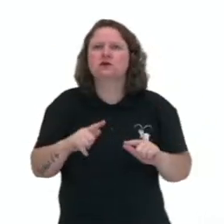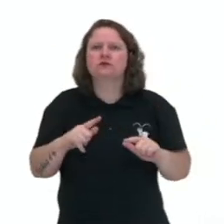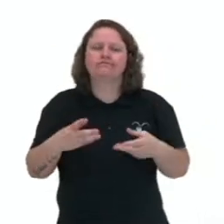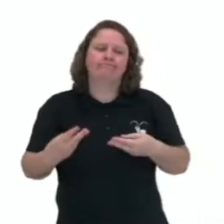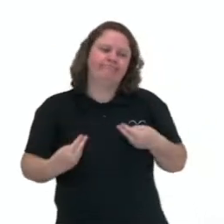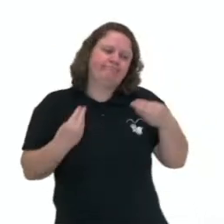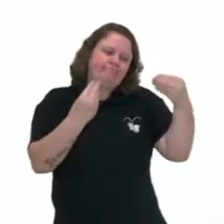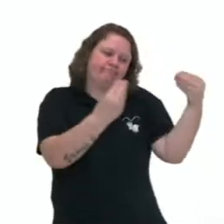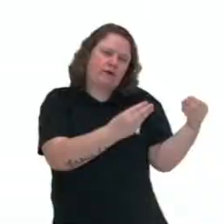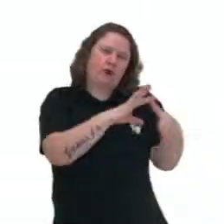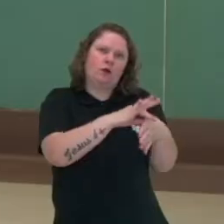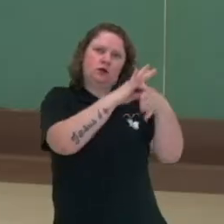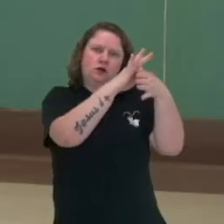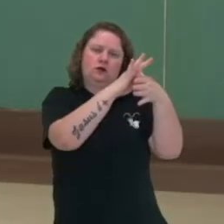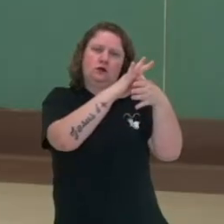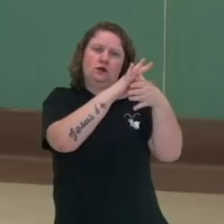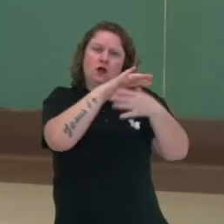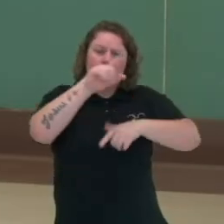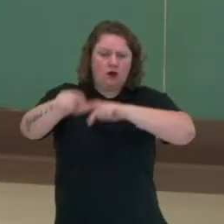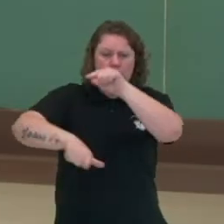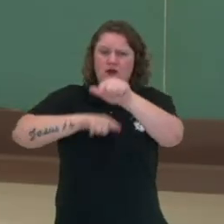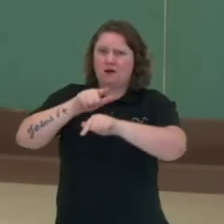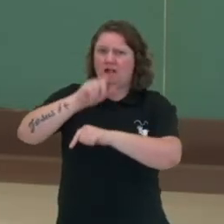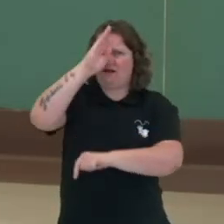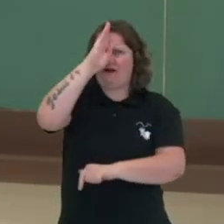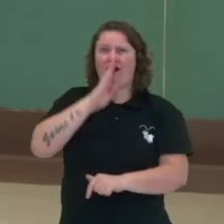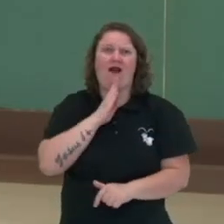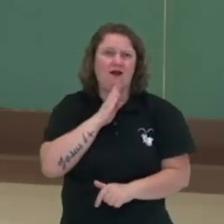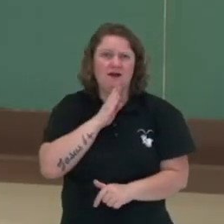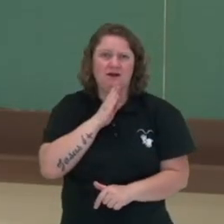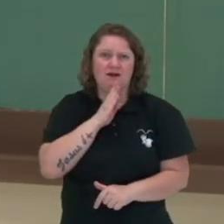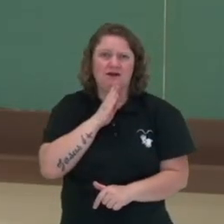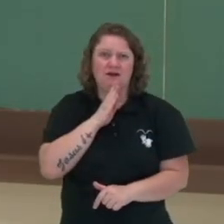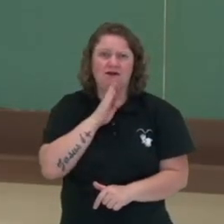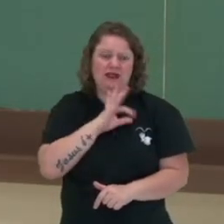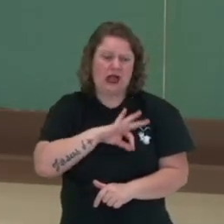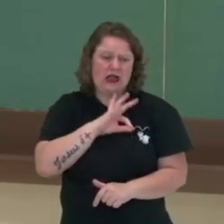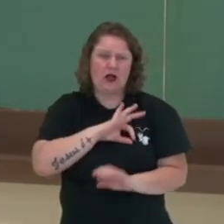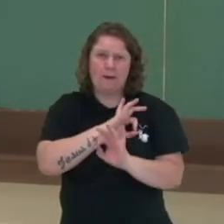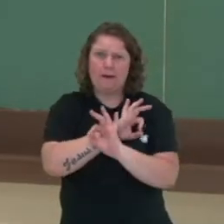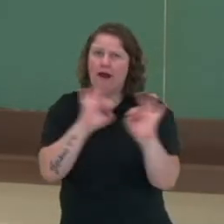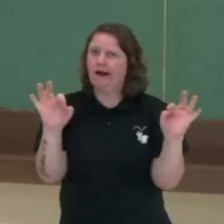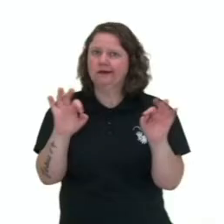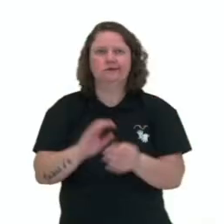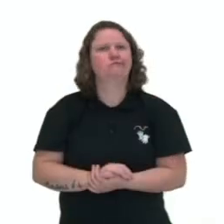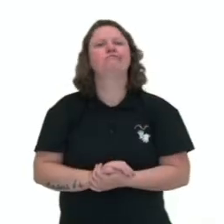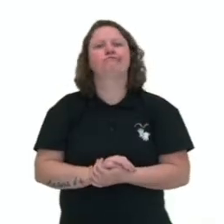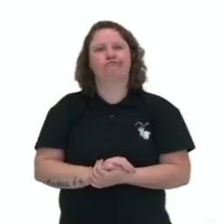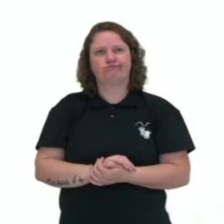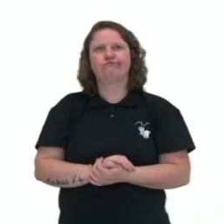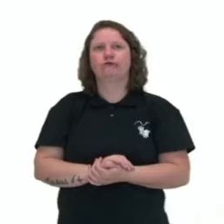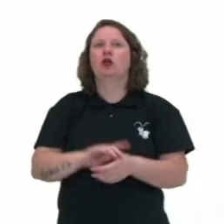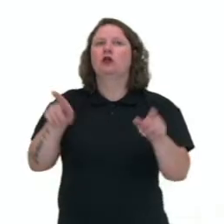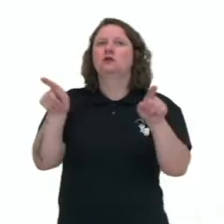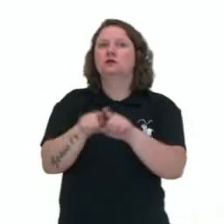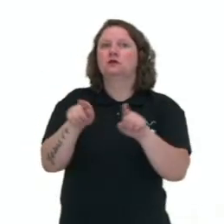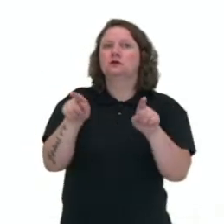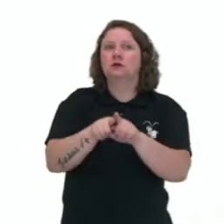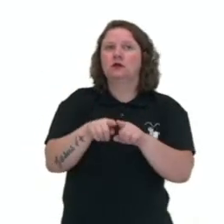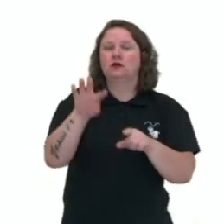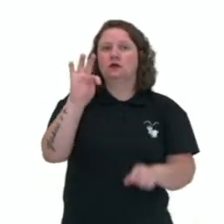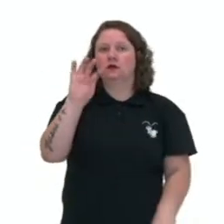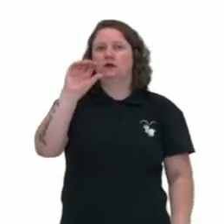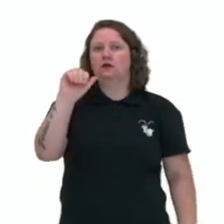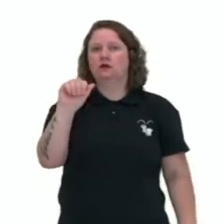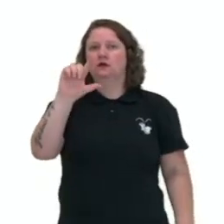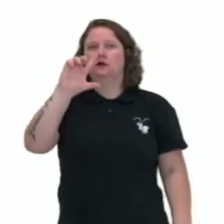gratuito, né, como pagamento por estar lá dentro protegido, era chamado de corveia. Aí tinha a talha,